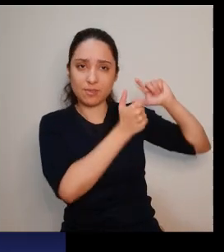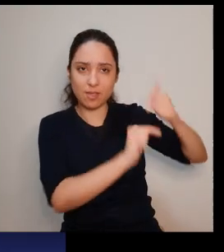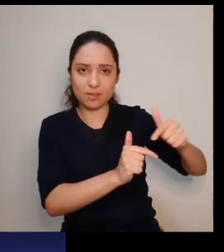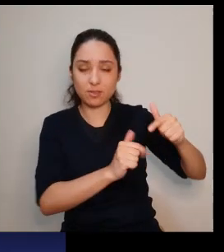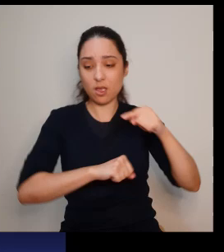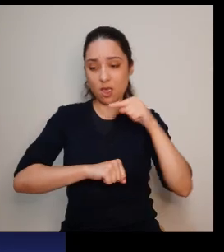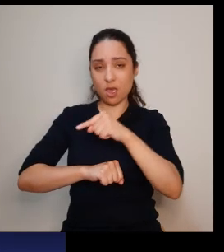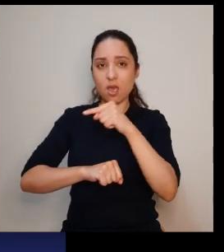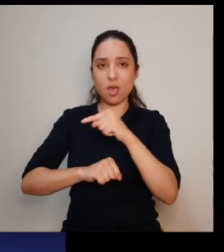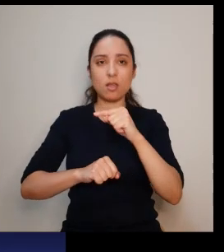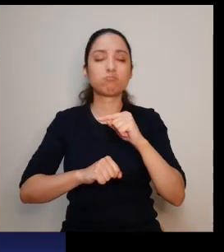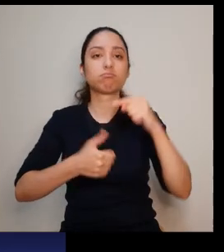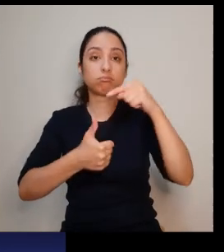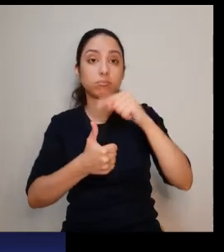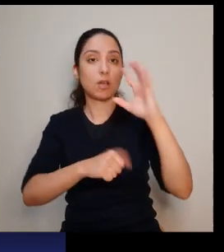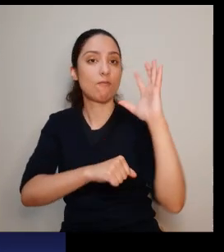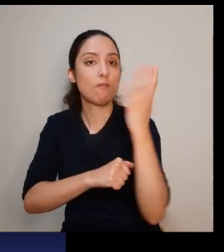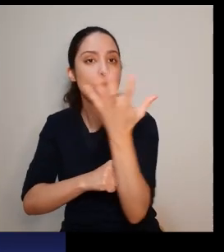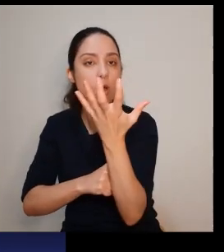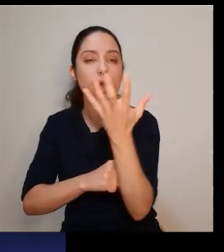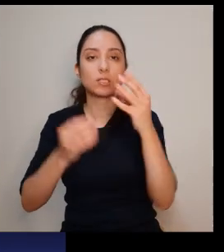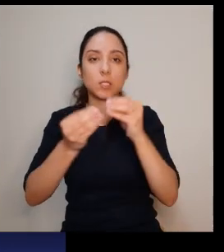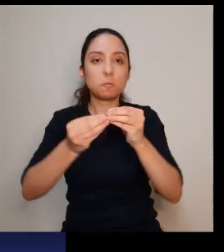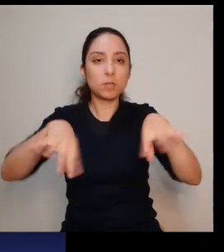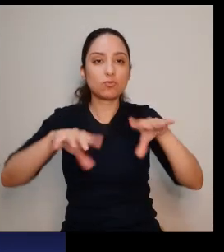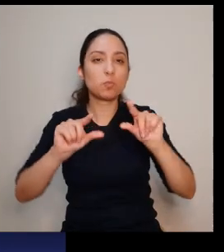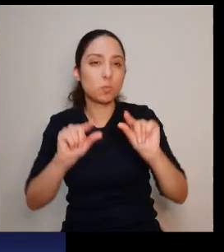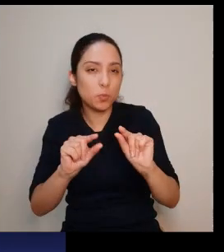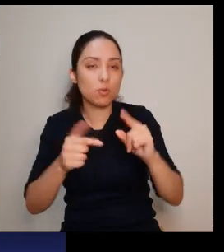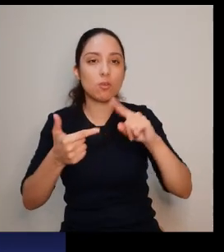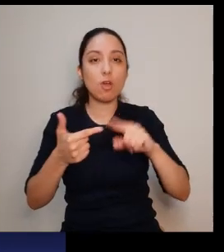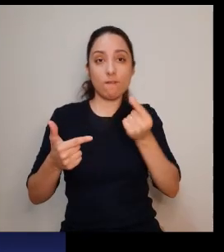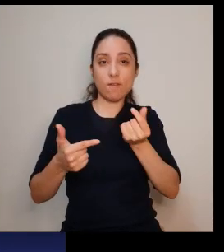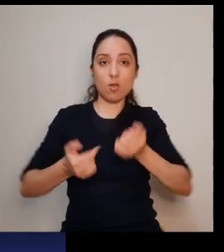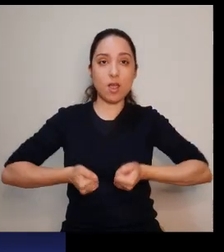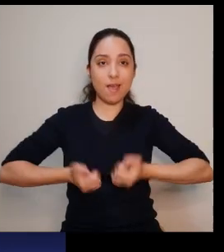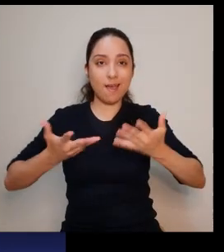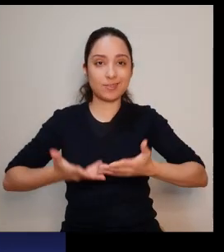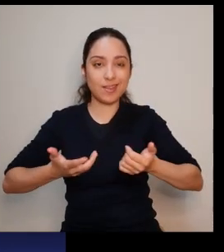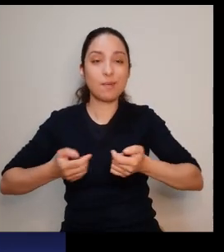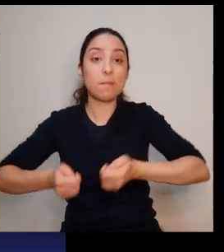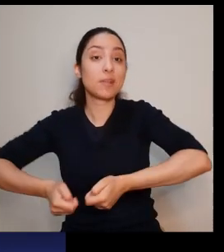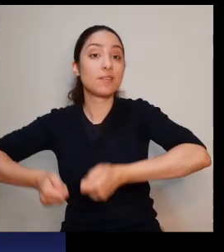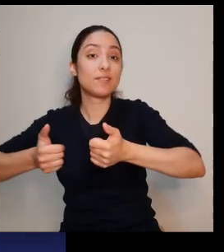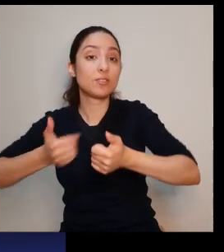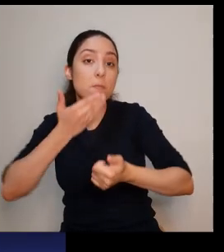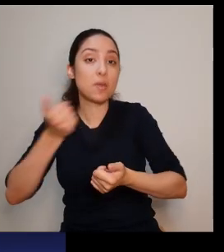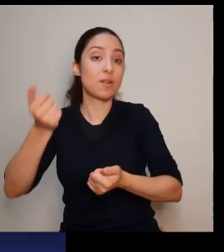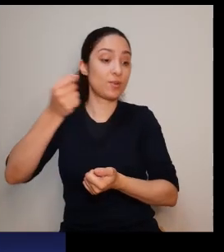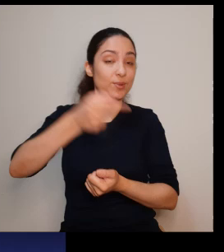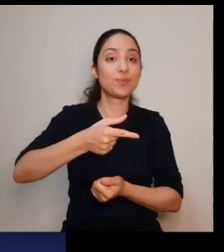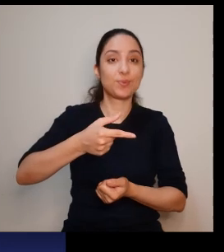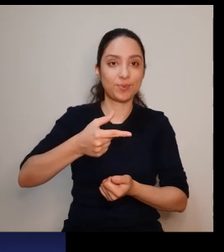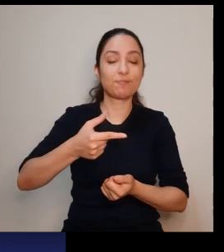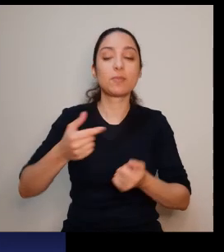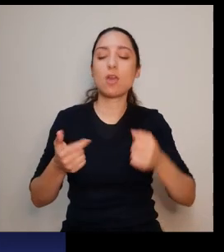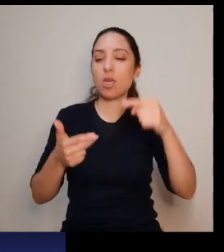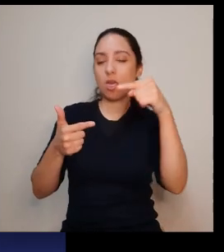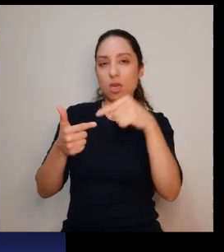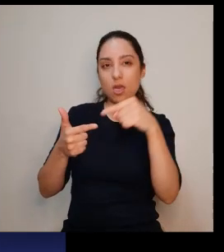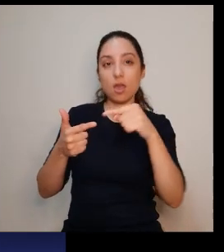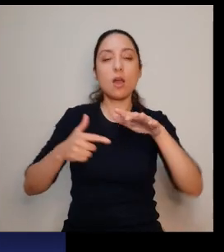estruturais convencionais. A engenharia natural lança mão de materiais diversos e, por vezes, já disponíveis nos